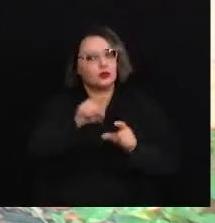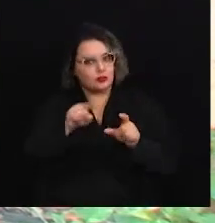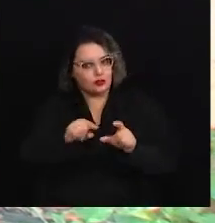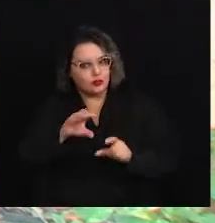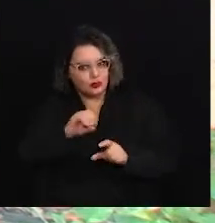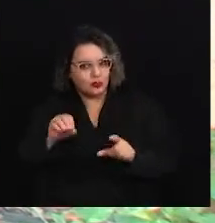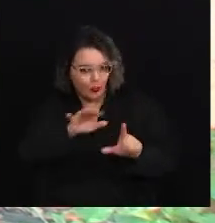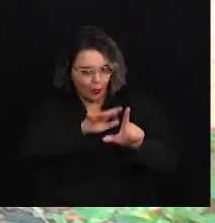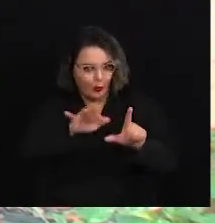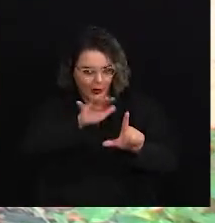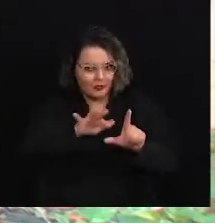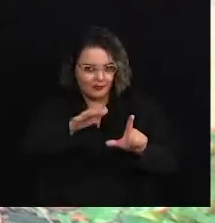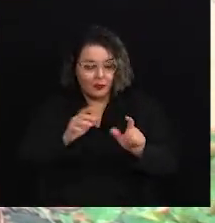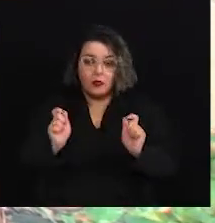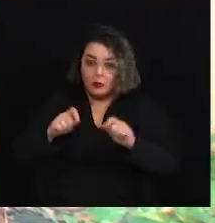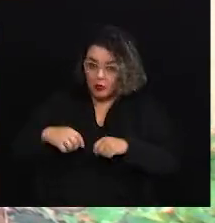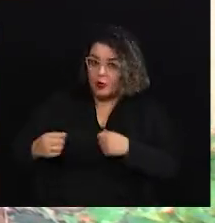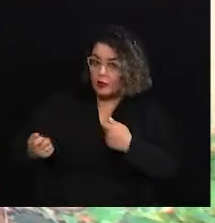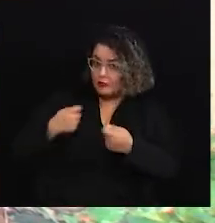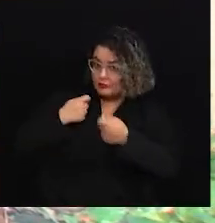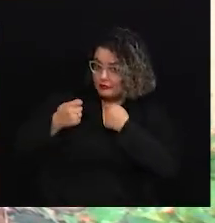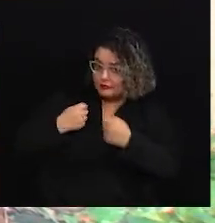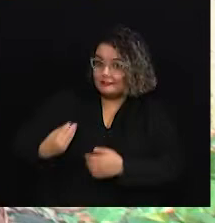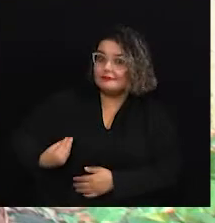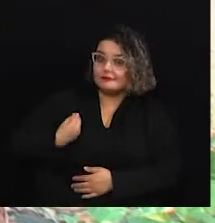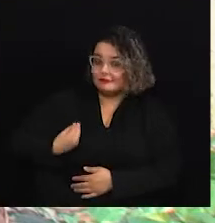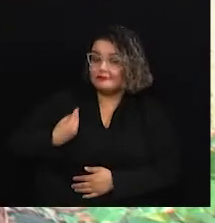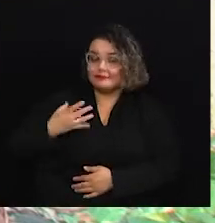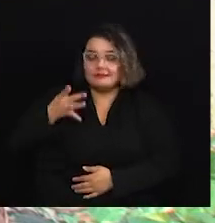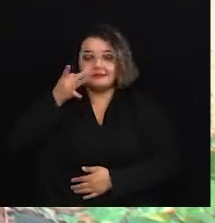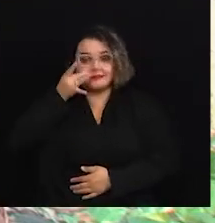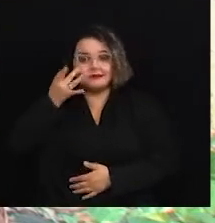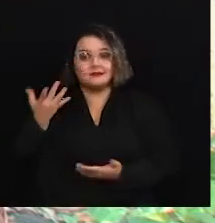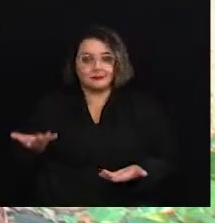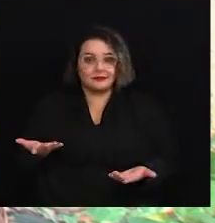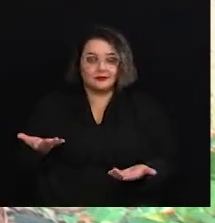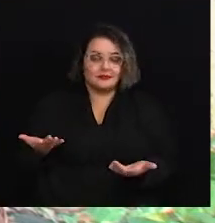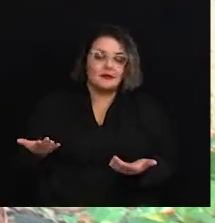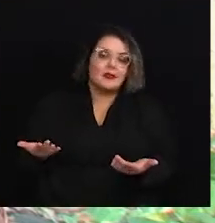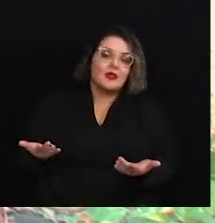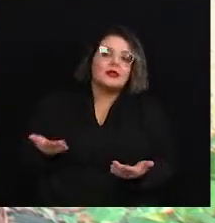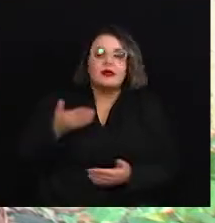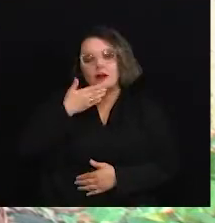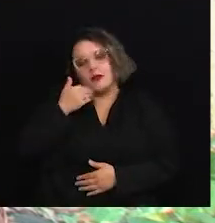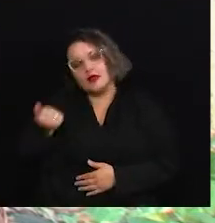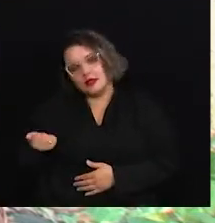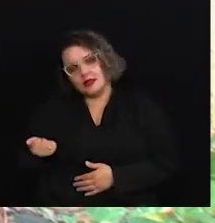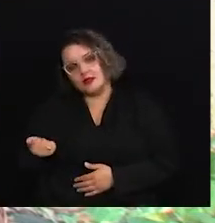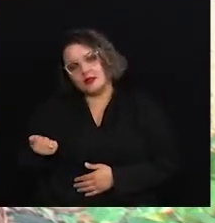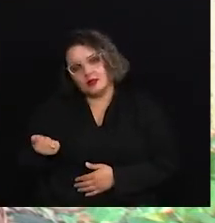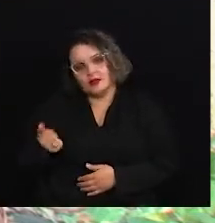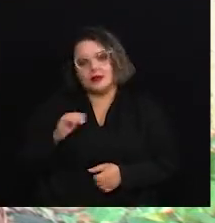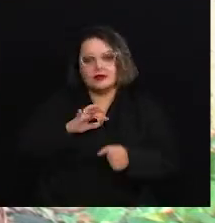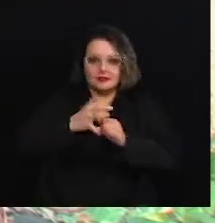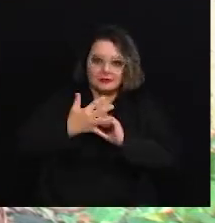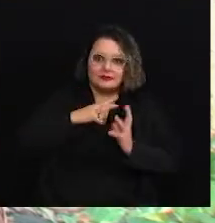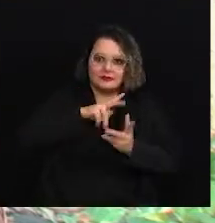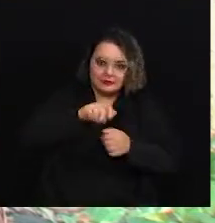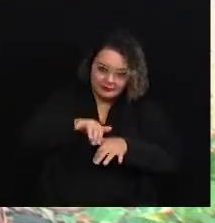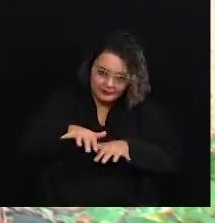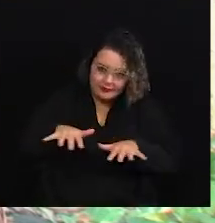pelo Zoom e agora com essa possibilidade de entrevistas presenciais, em função até da melhora das